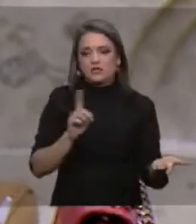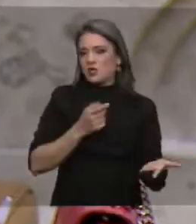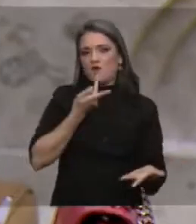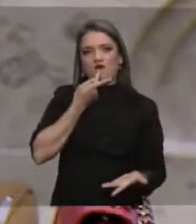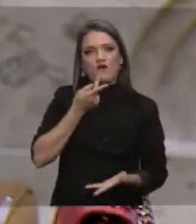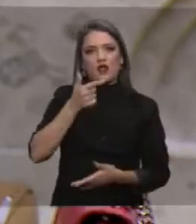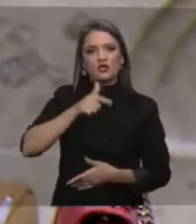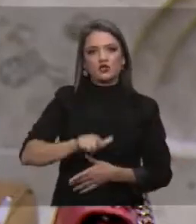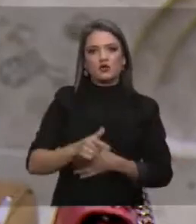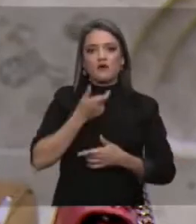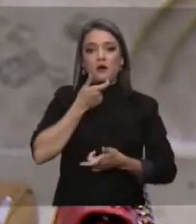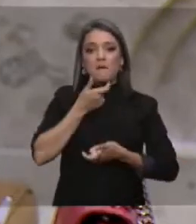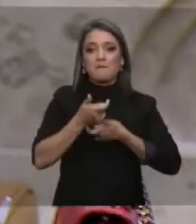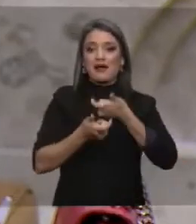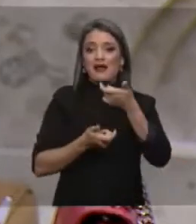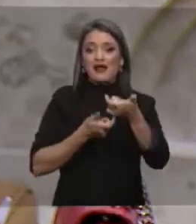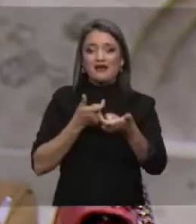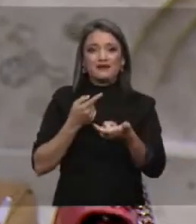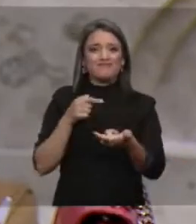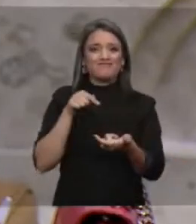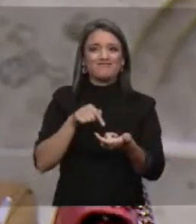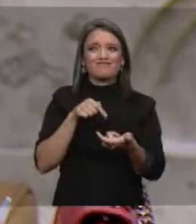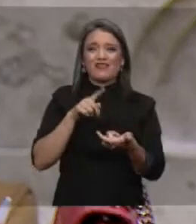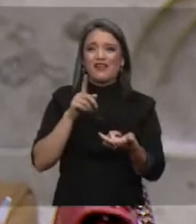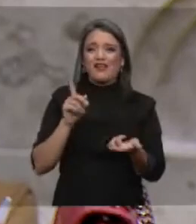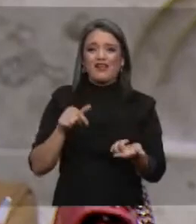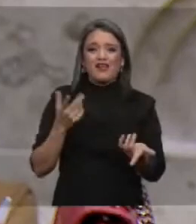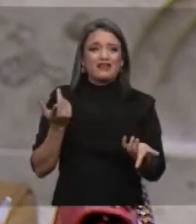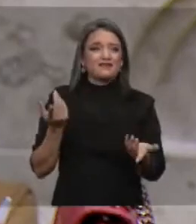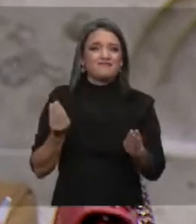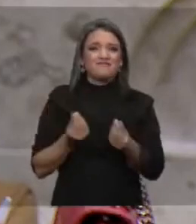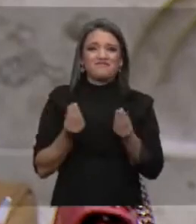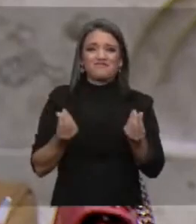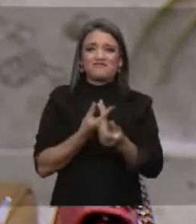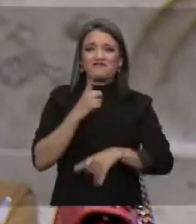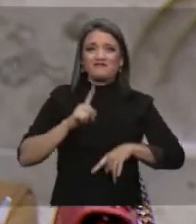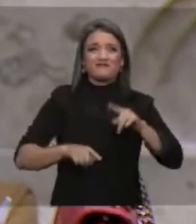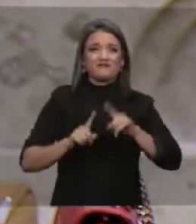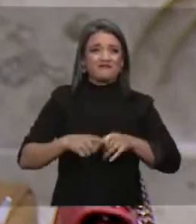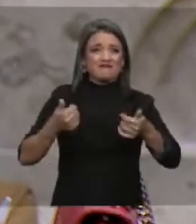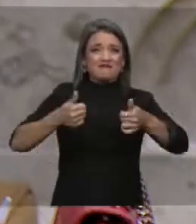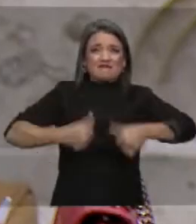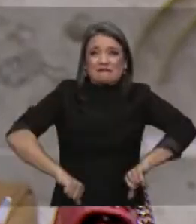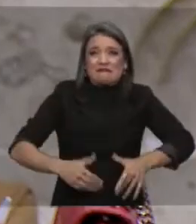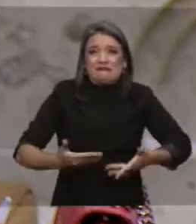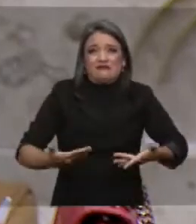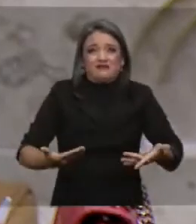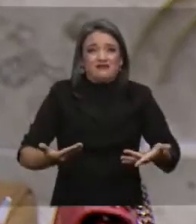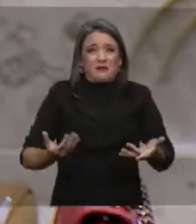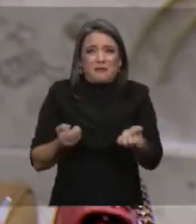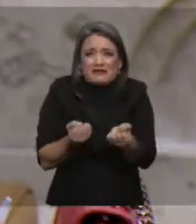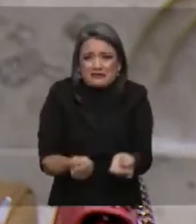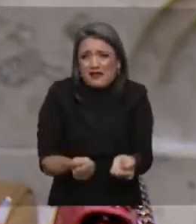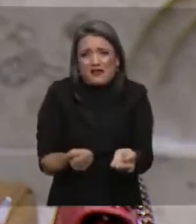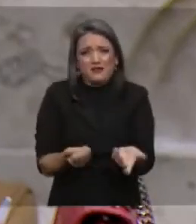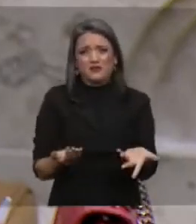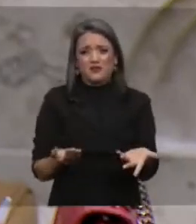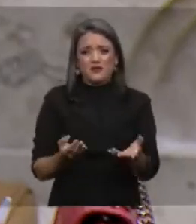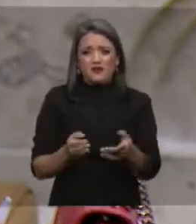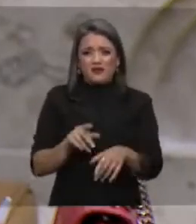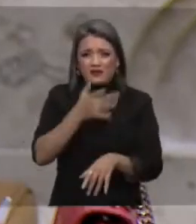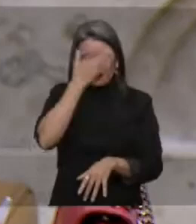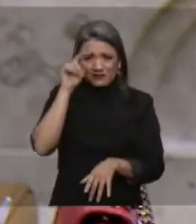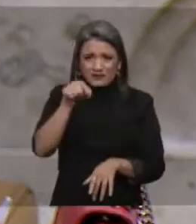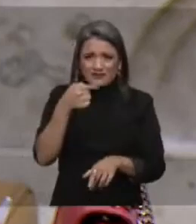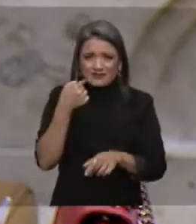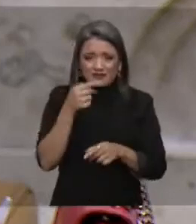repetir palavras que não são palavras muito depreciativas e que a população e as pessoas